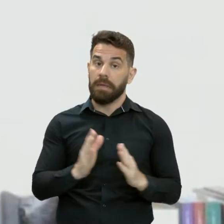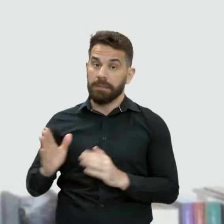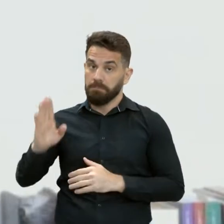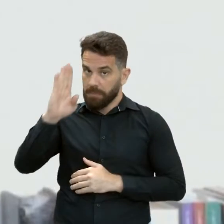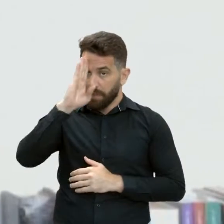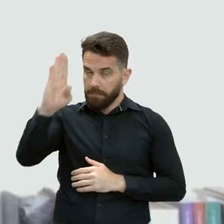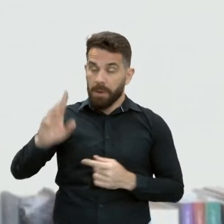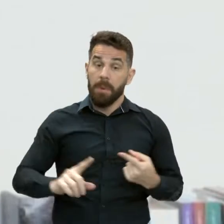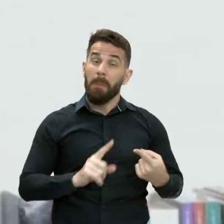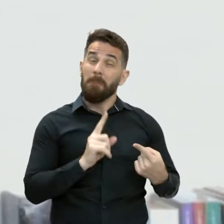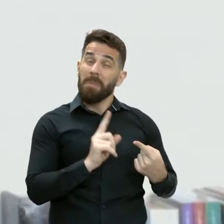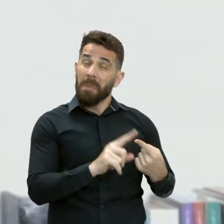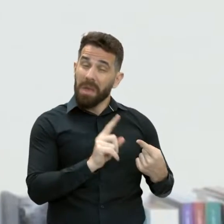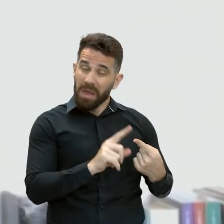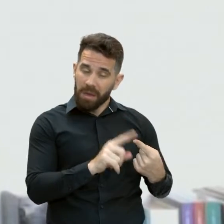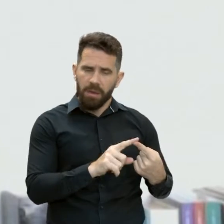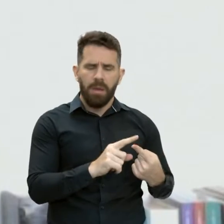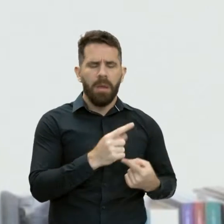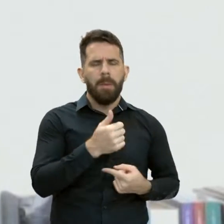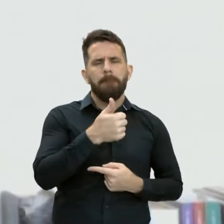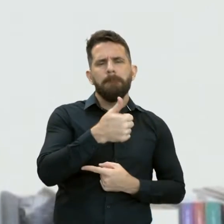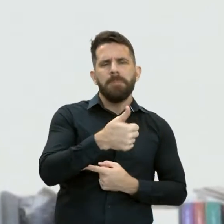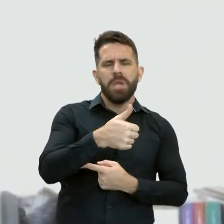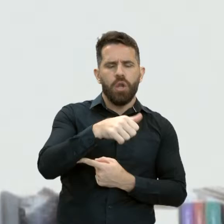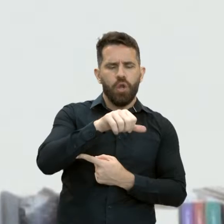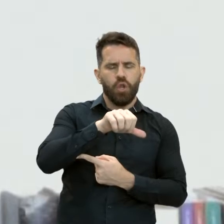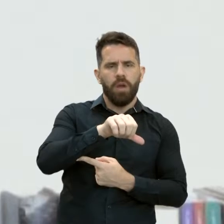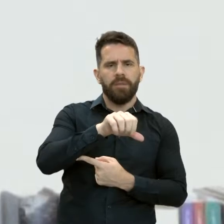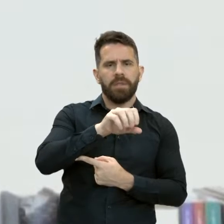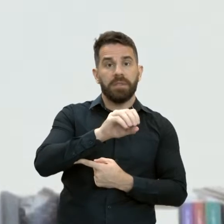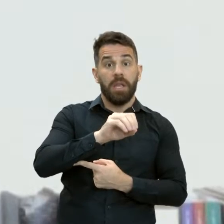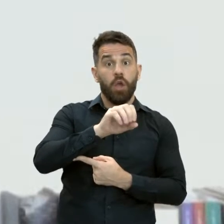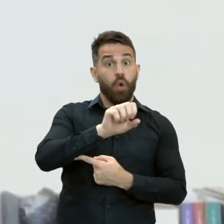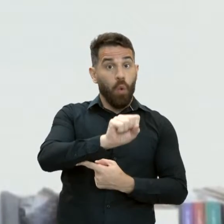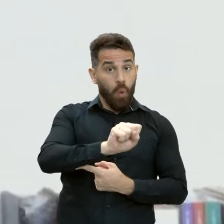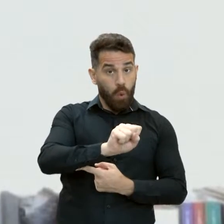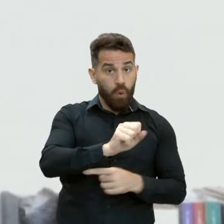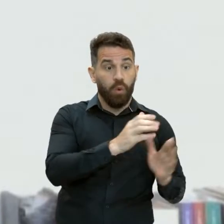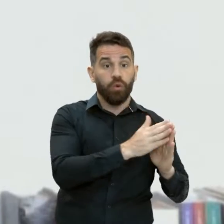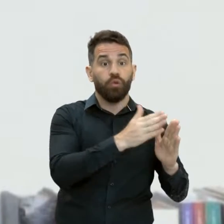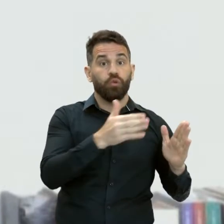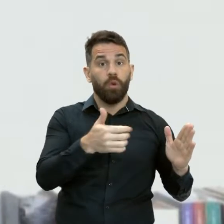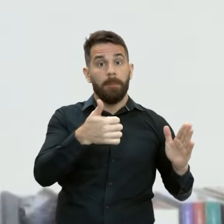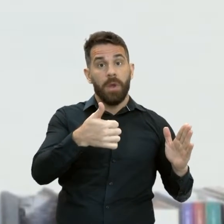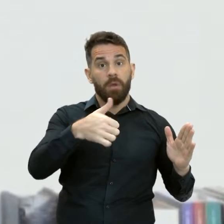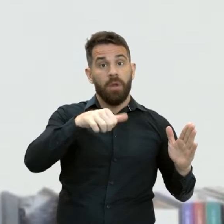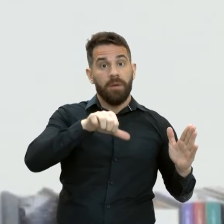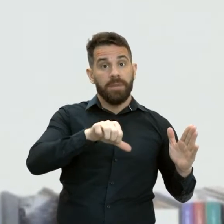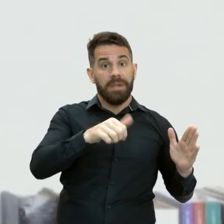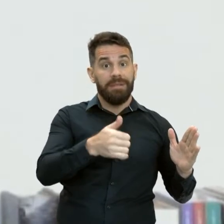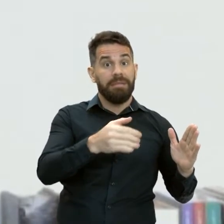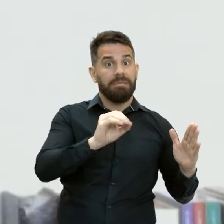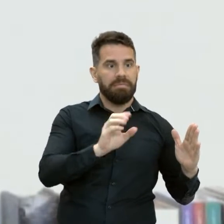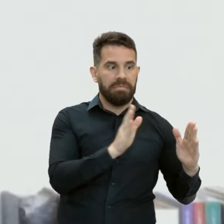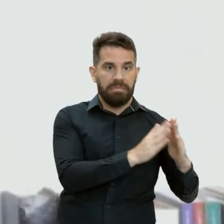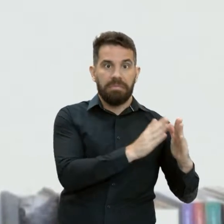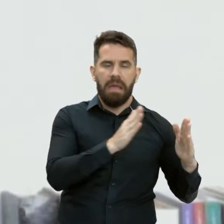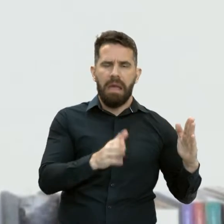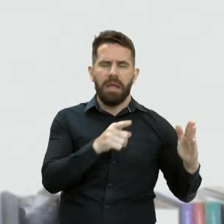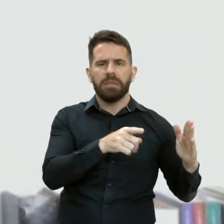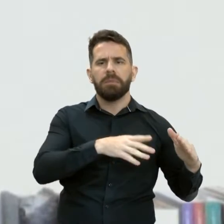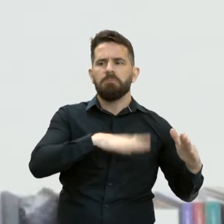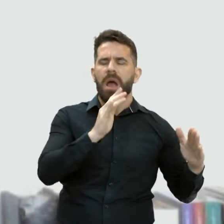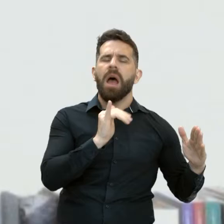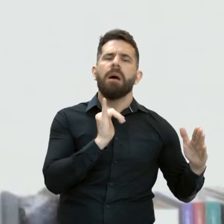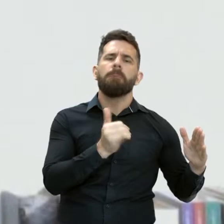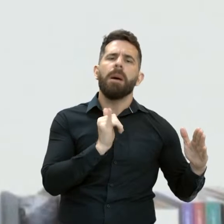escreve inicialmente de 1908 até 1910, e nessas crônicas ela vai falar sobre